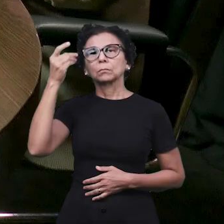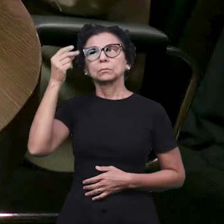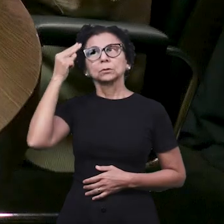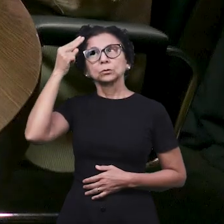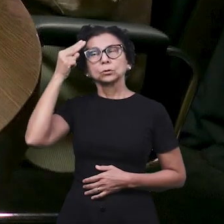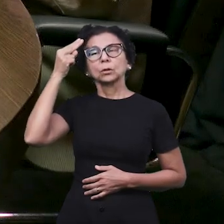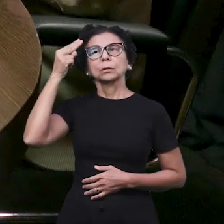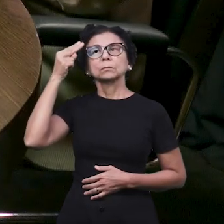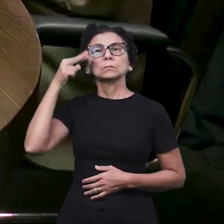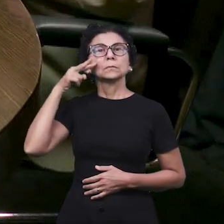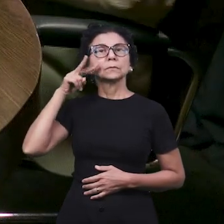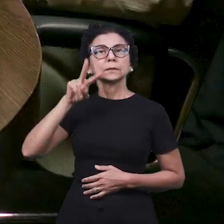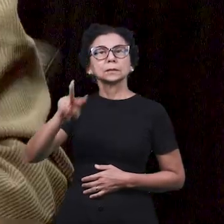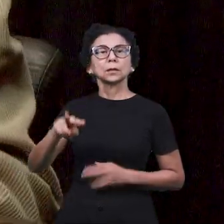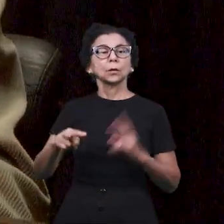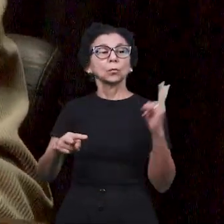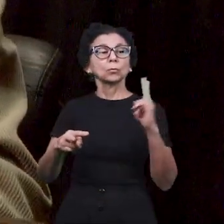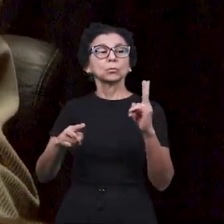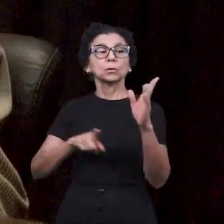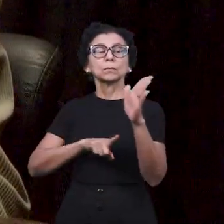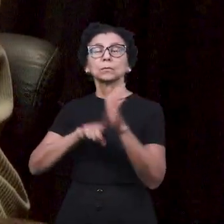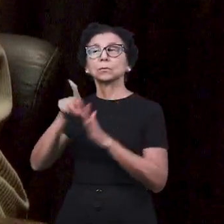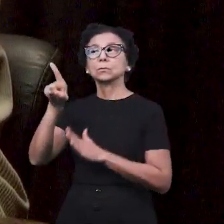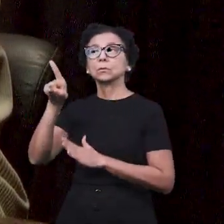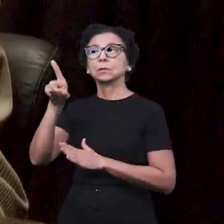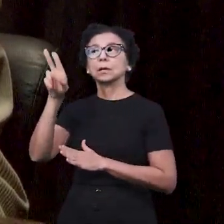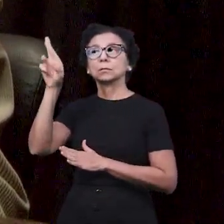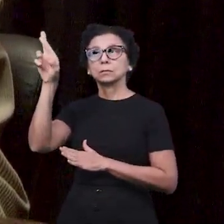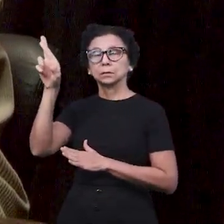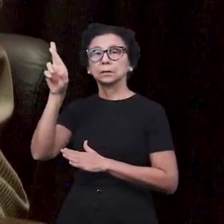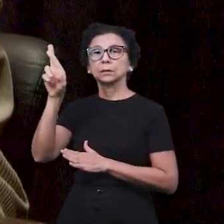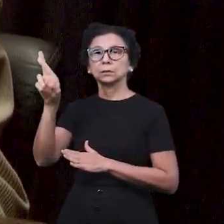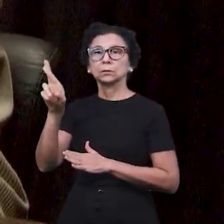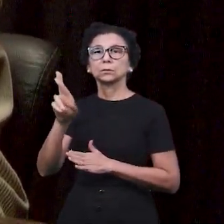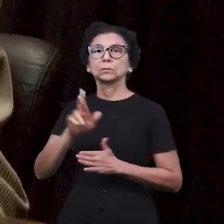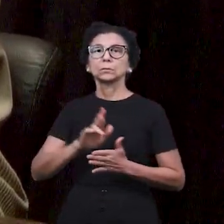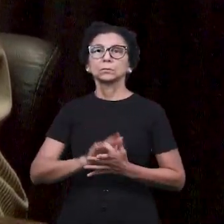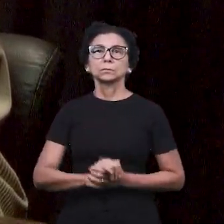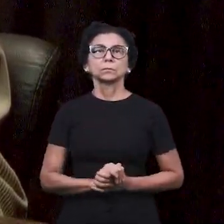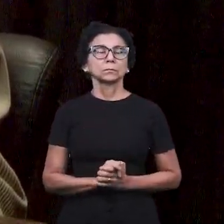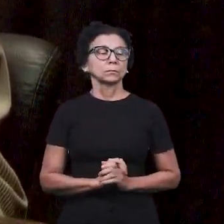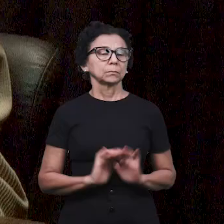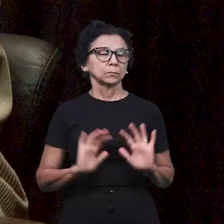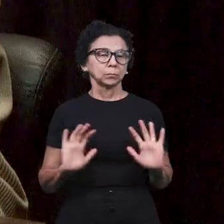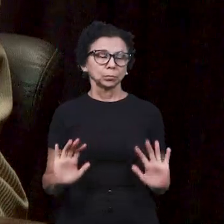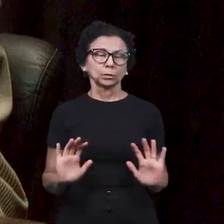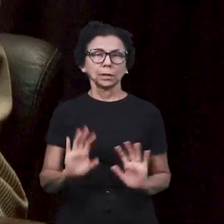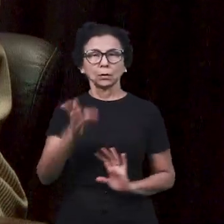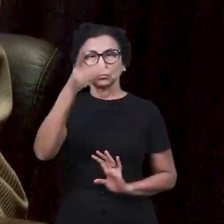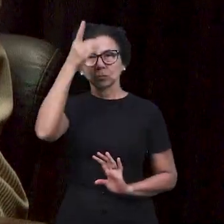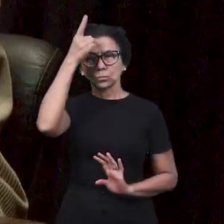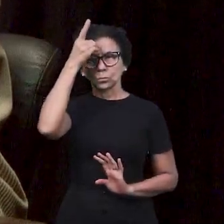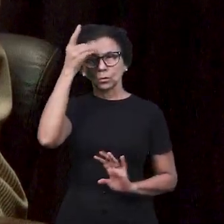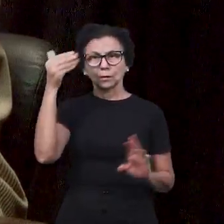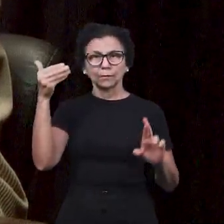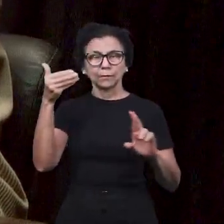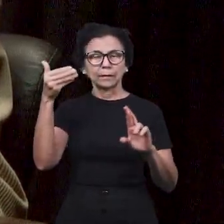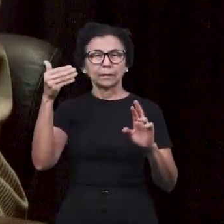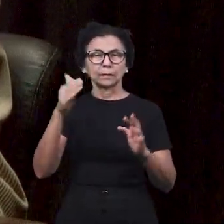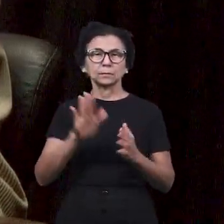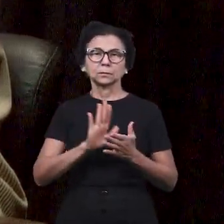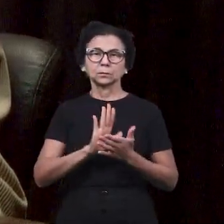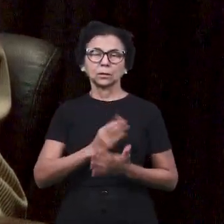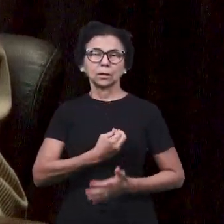dois vão consultar, os dois vão discernir, porque é um assunto inerente somente aos dois. E nisso o Espírito